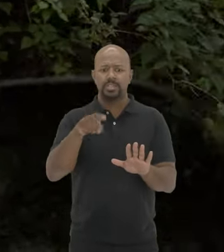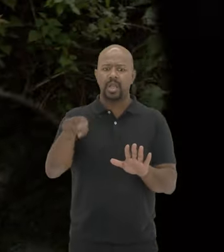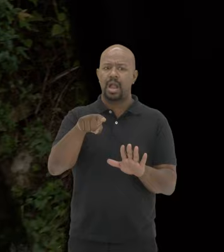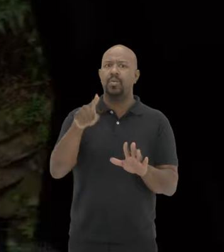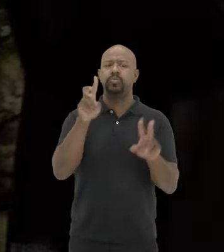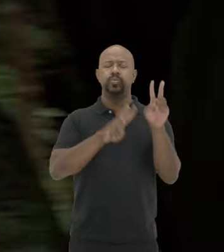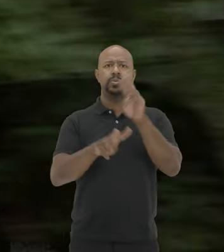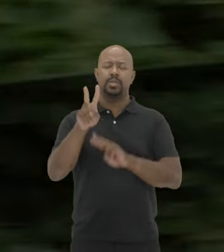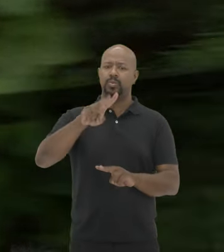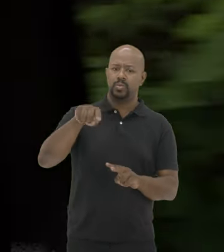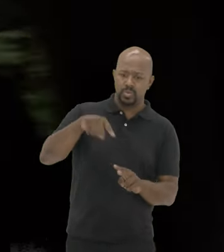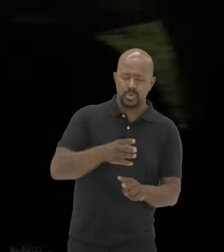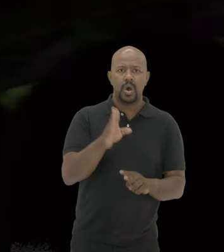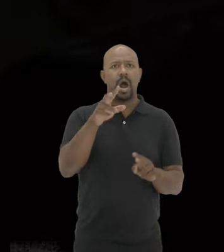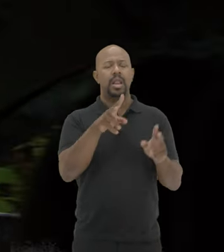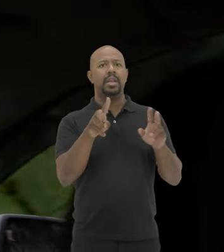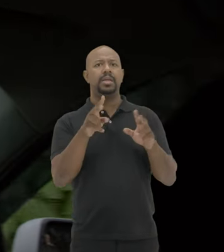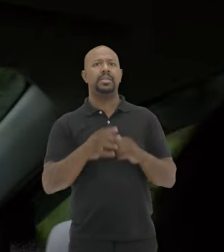só o buraco do